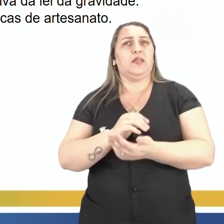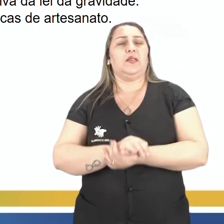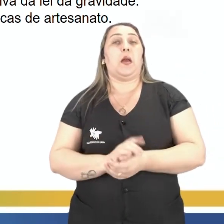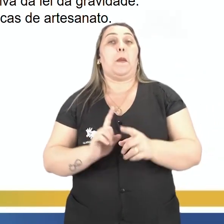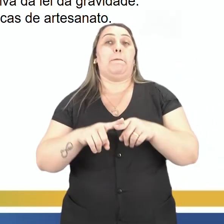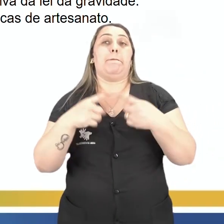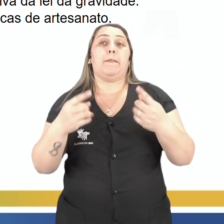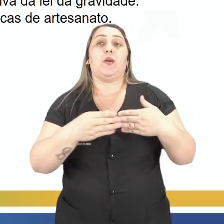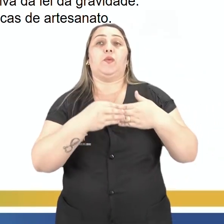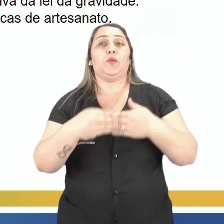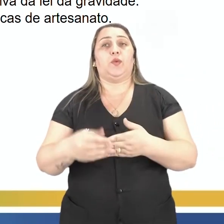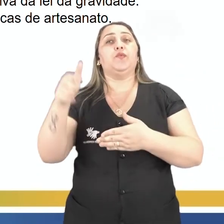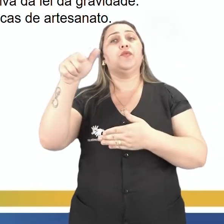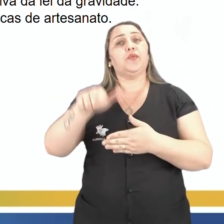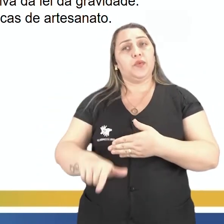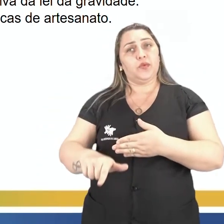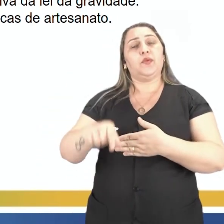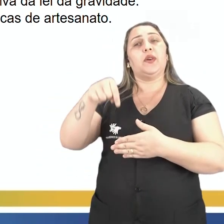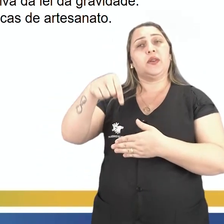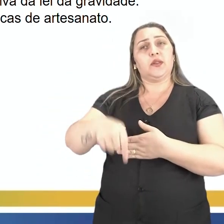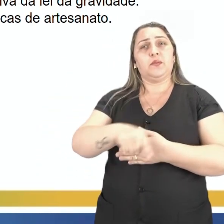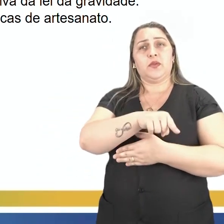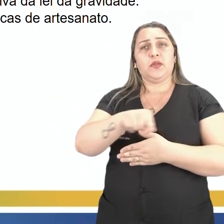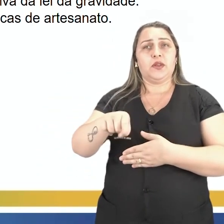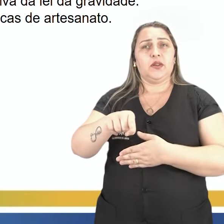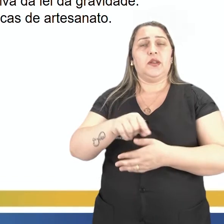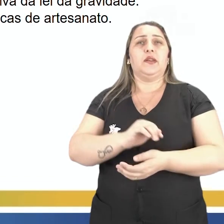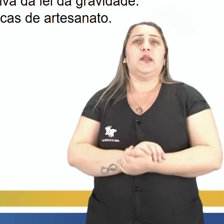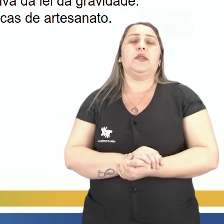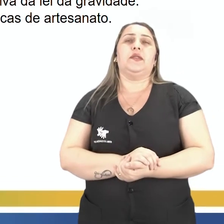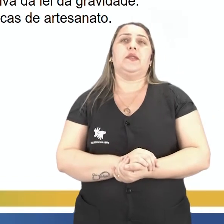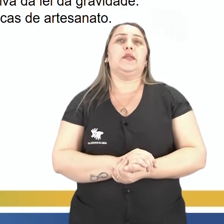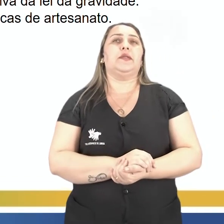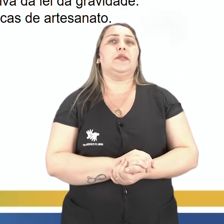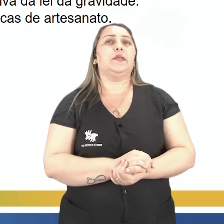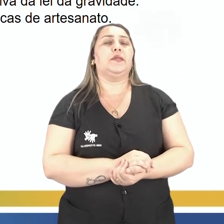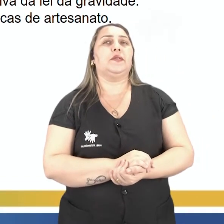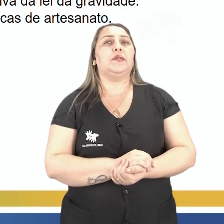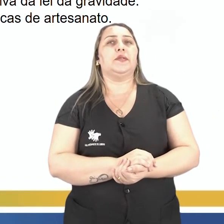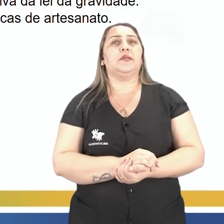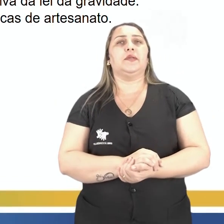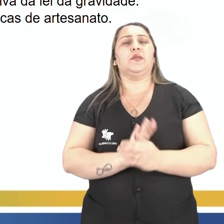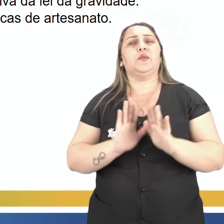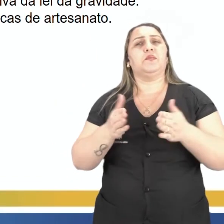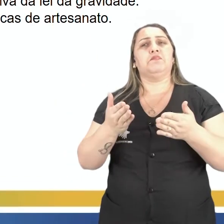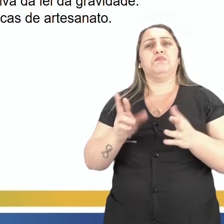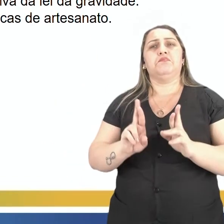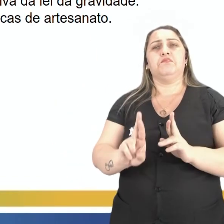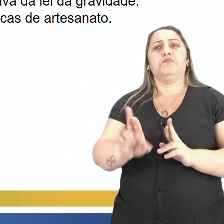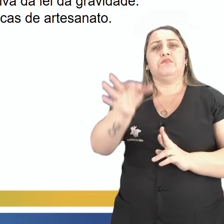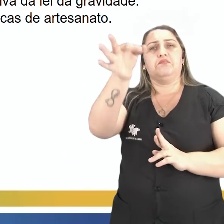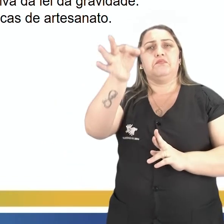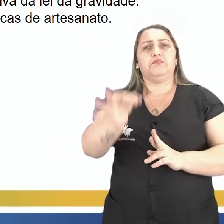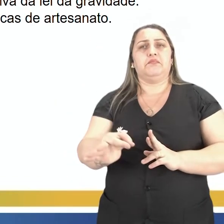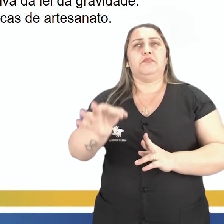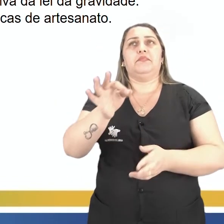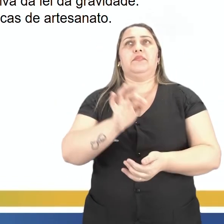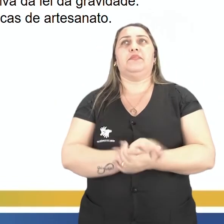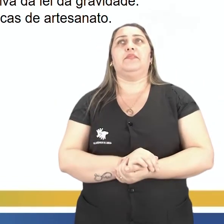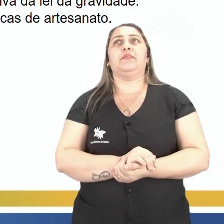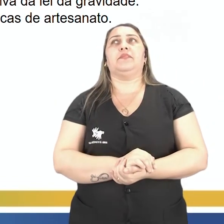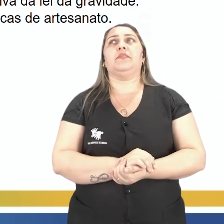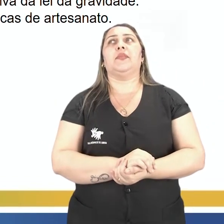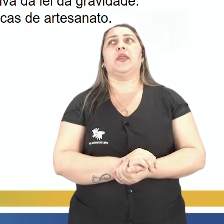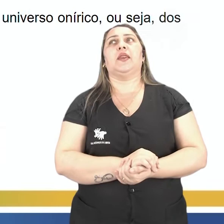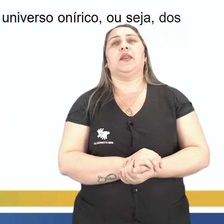anterior, mas eu trouxe ela novamente aqui para vocês. Então vamos lá, gente. Qual dessas opções que será